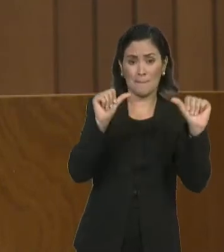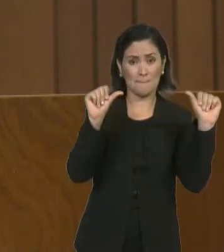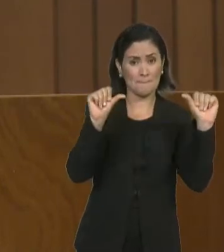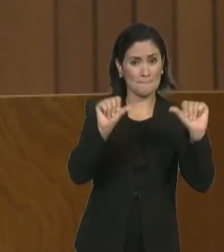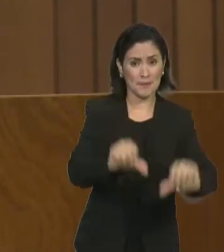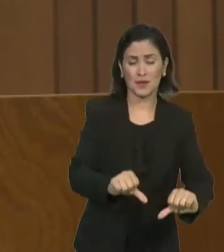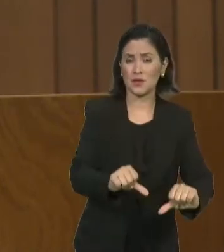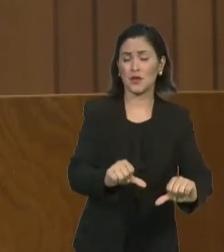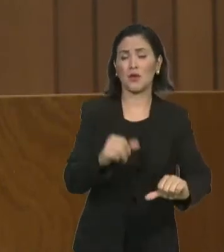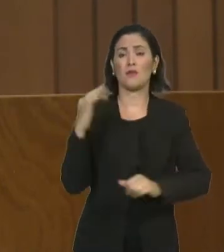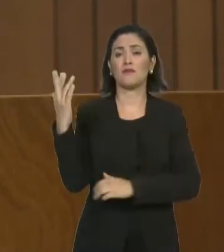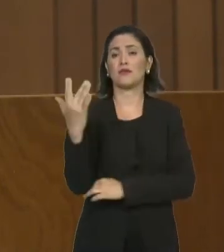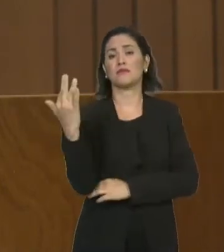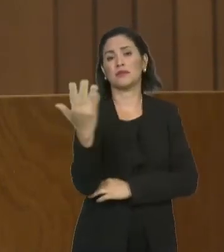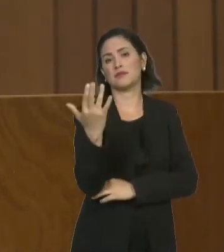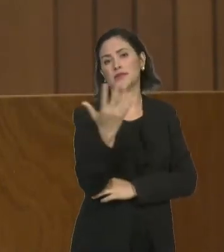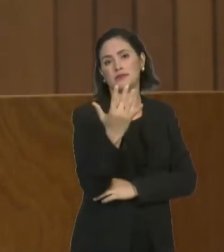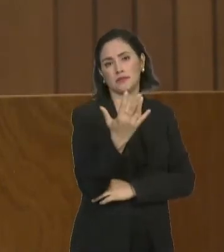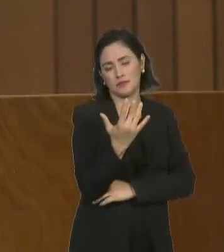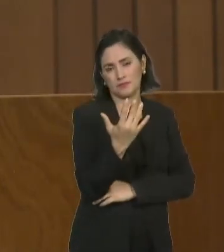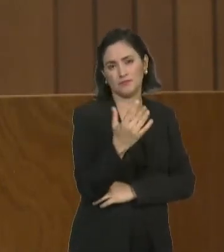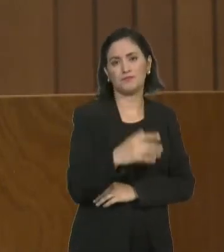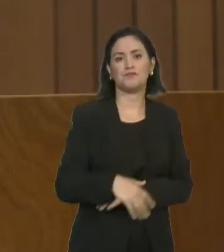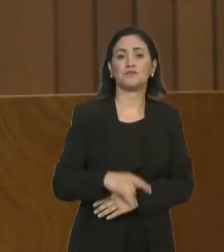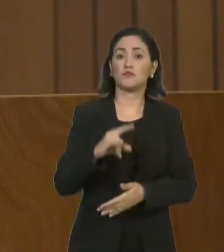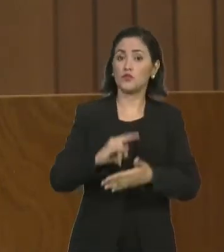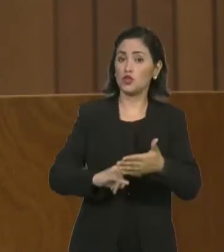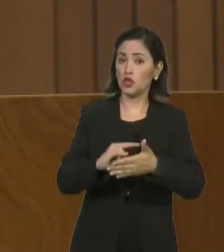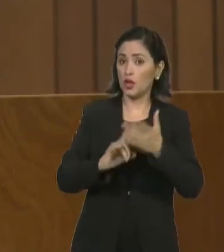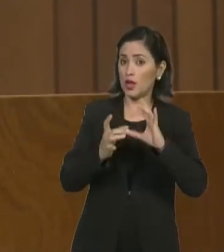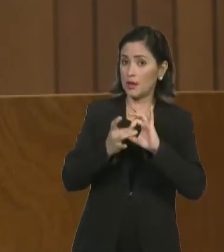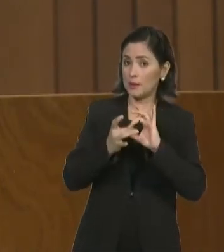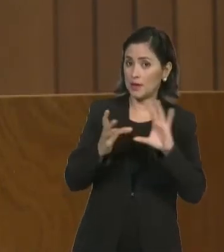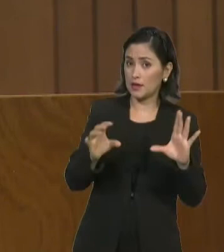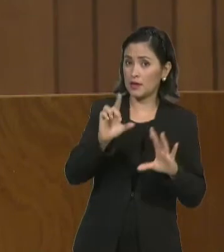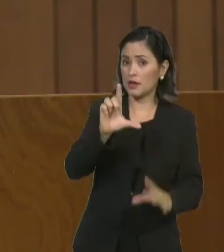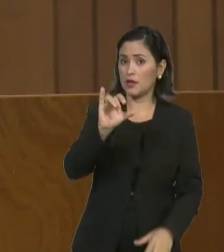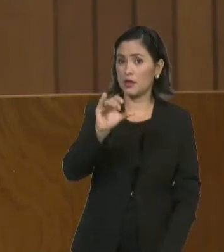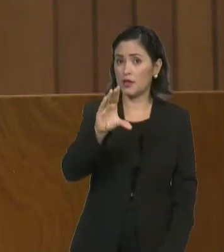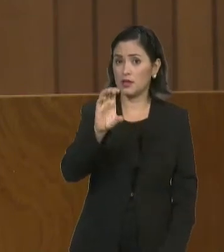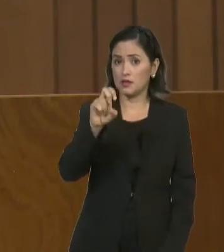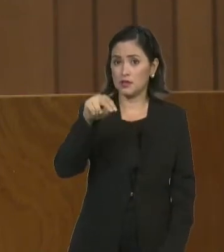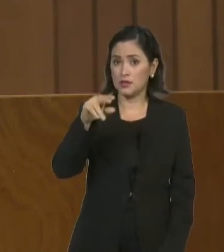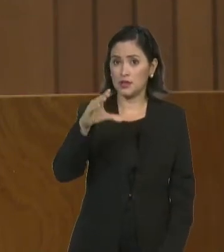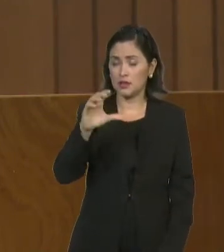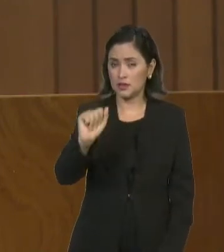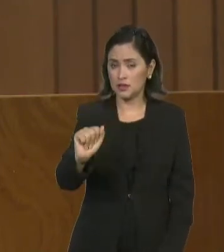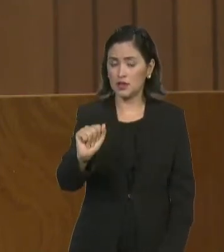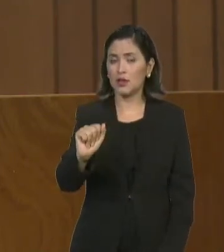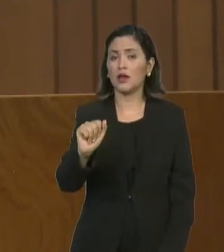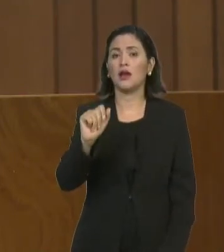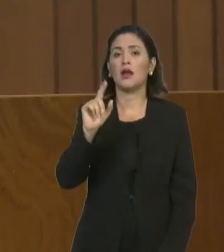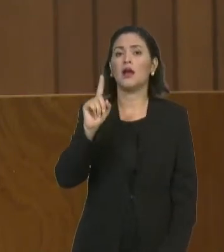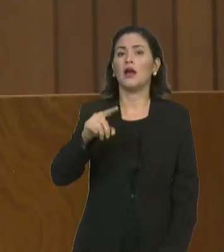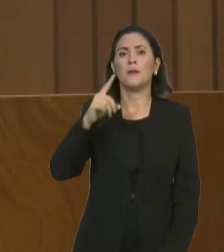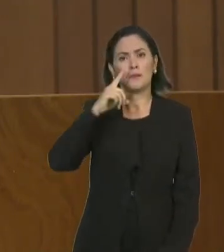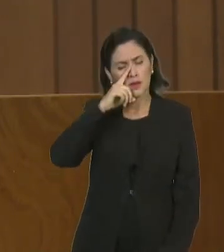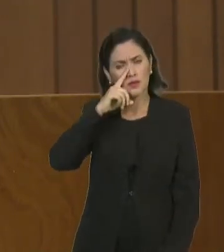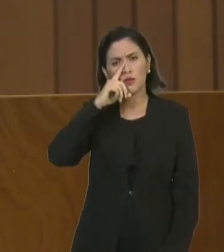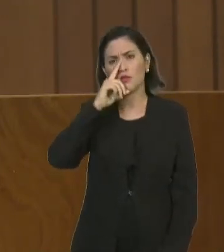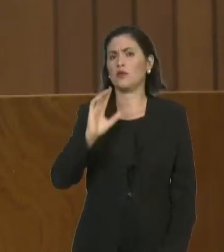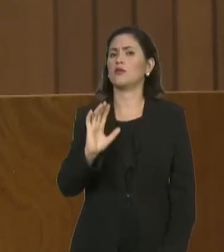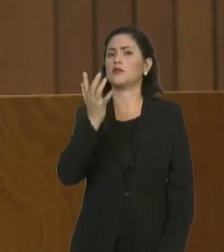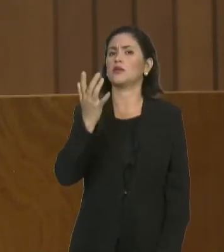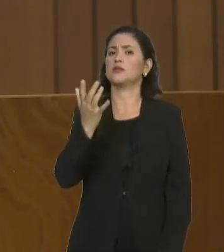grave ou ele enterra ou ele avança e é preciso que o licenciamento seja bem planejado o projeto também de leite